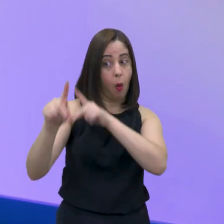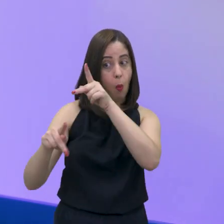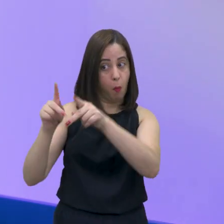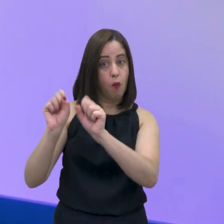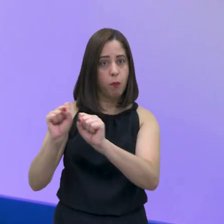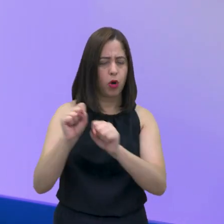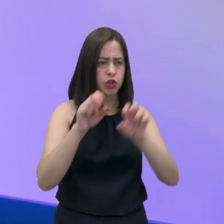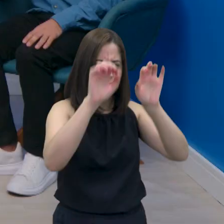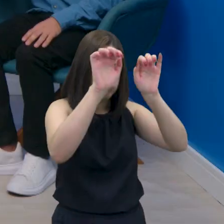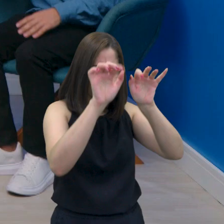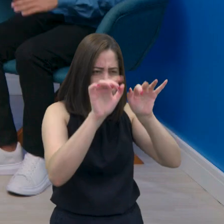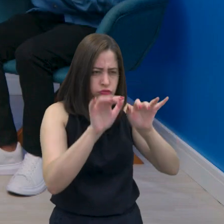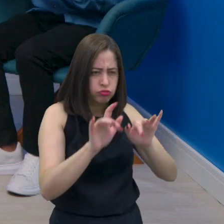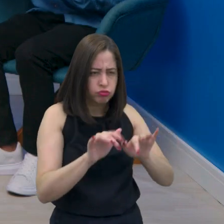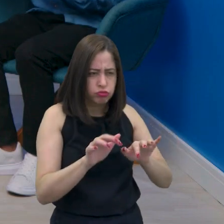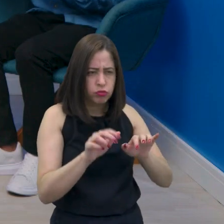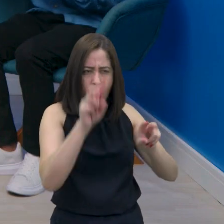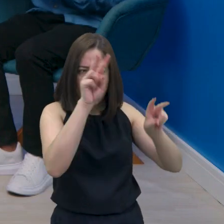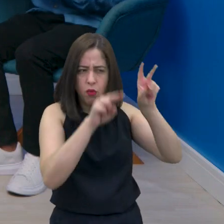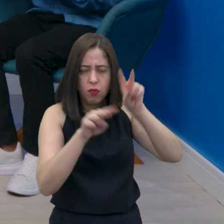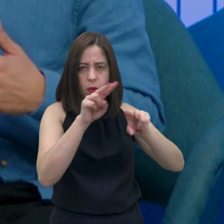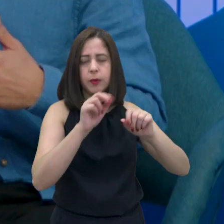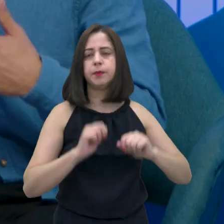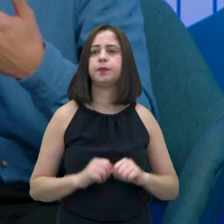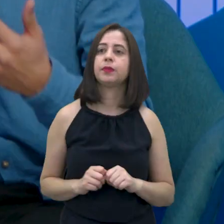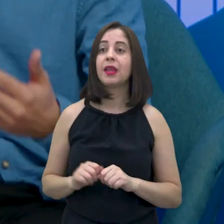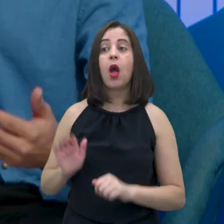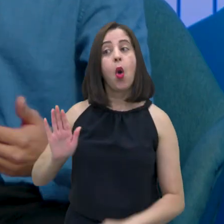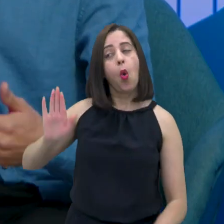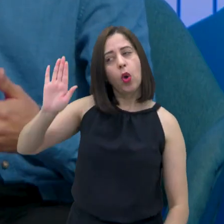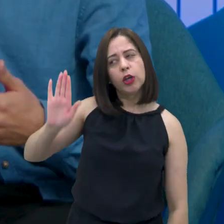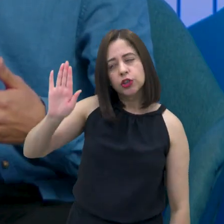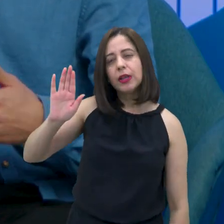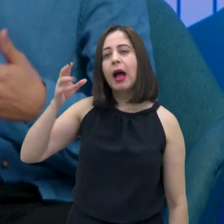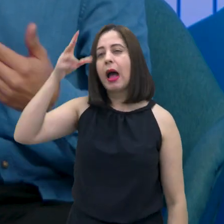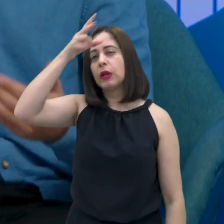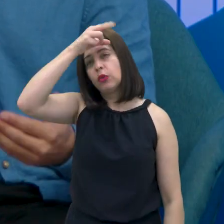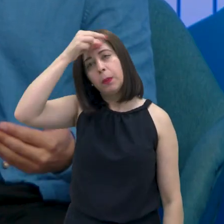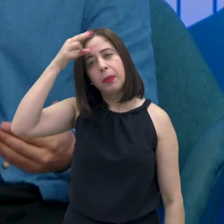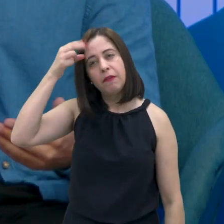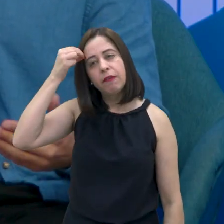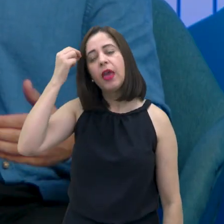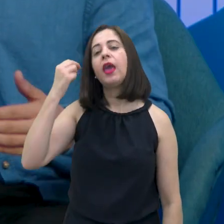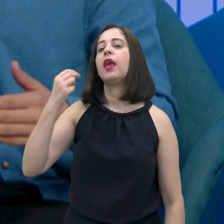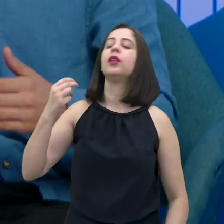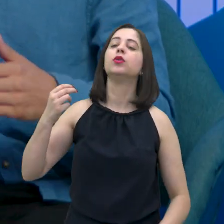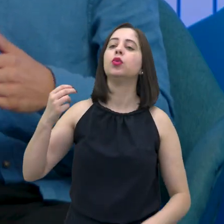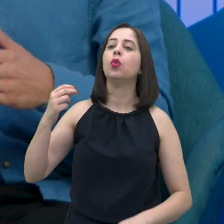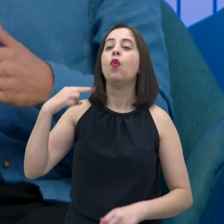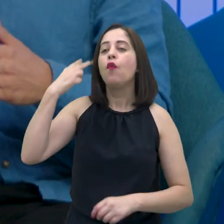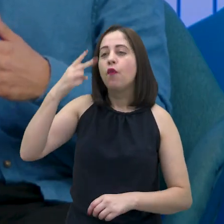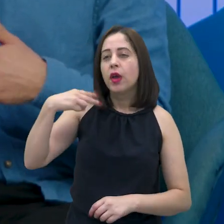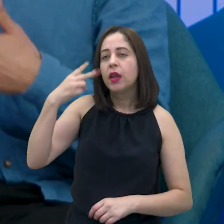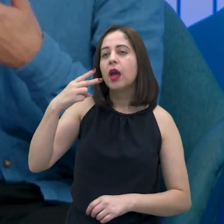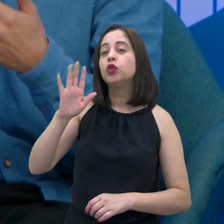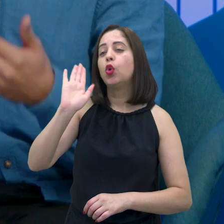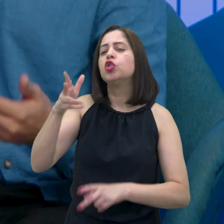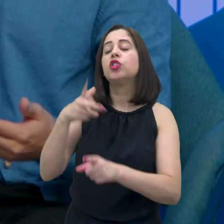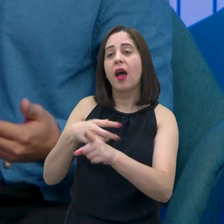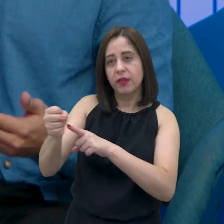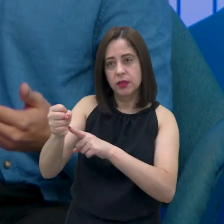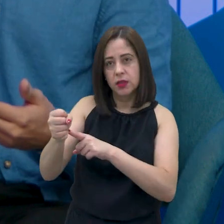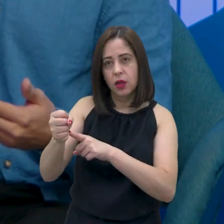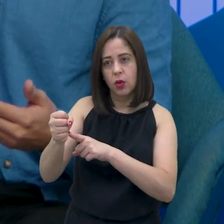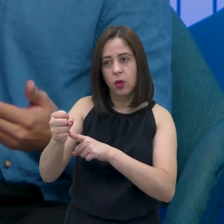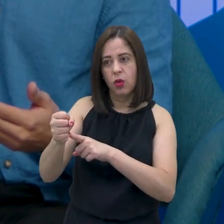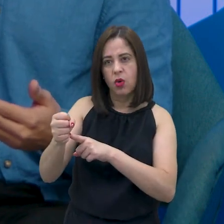do cidadão. Limão, depois que eles foram eleitos, prefeitos, vereadores, eles podem continuar divulgando